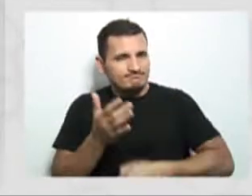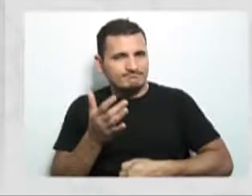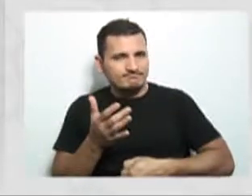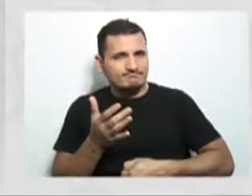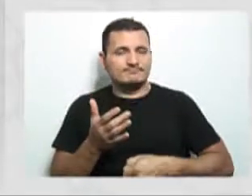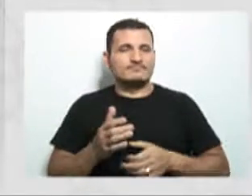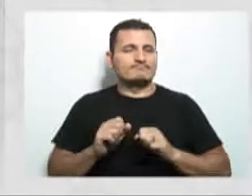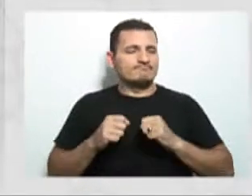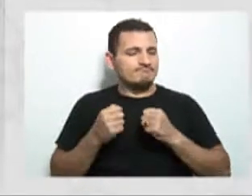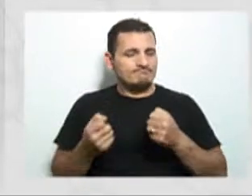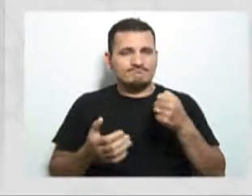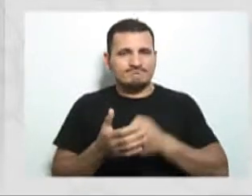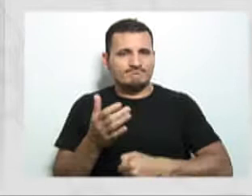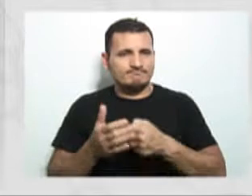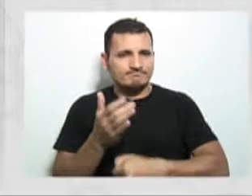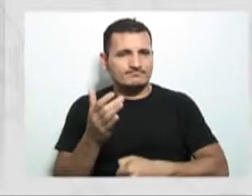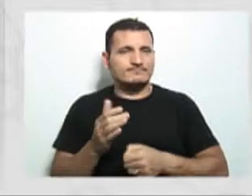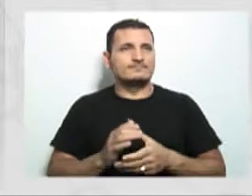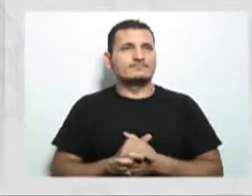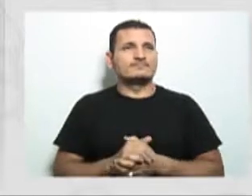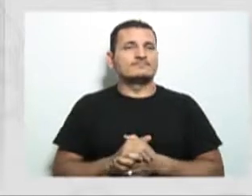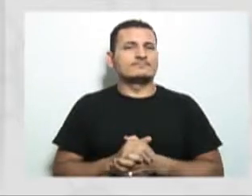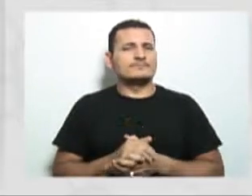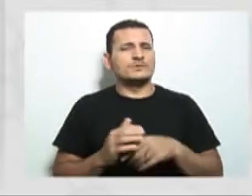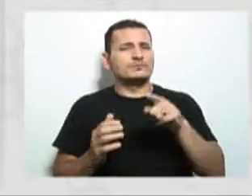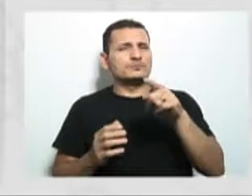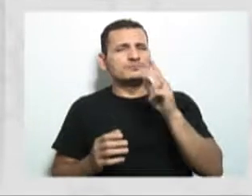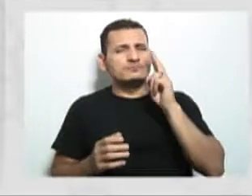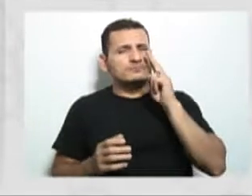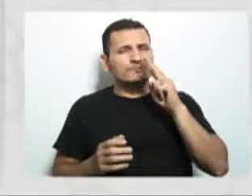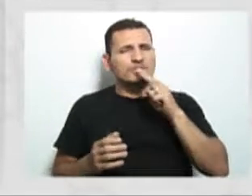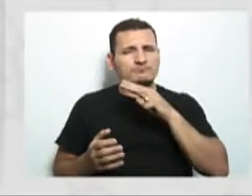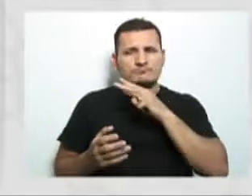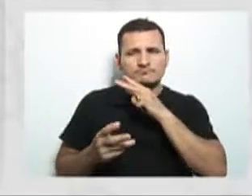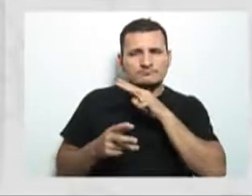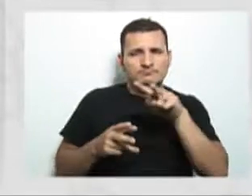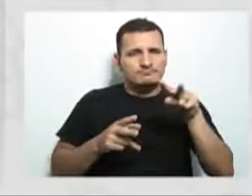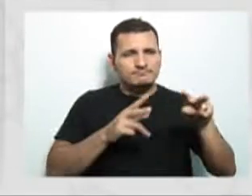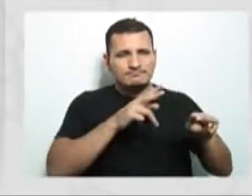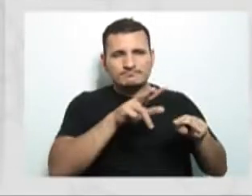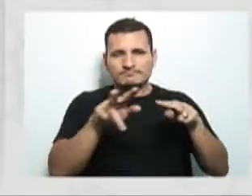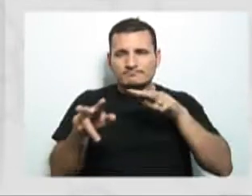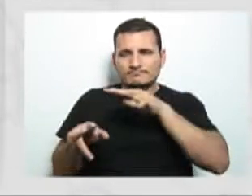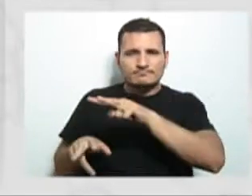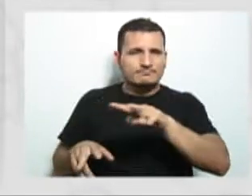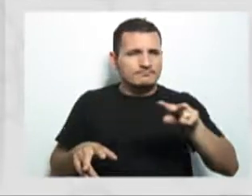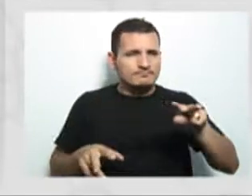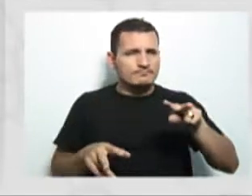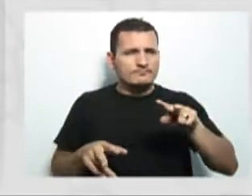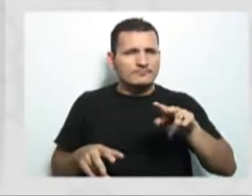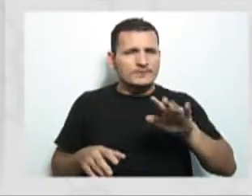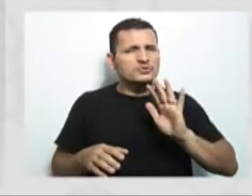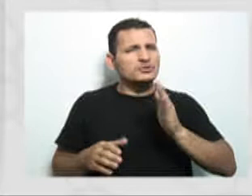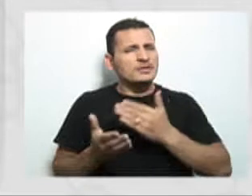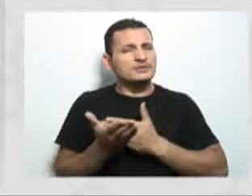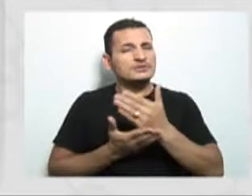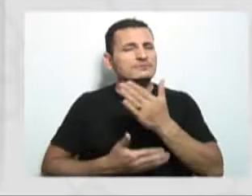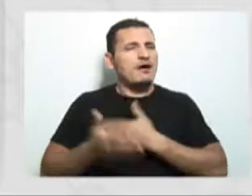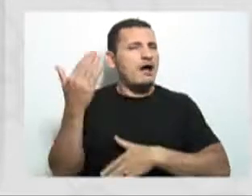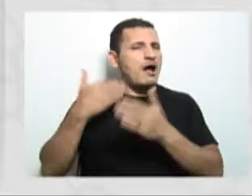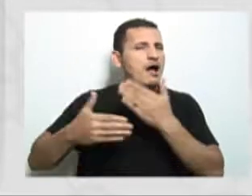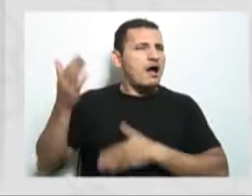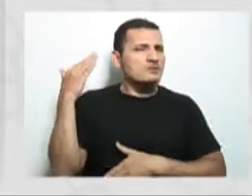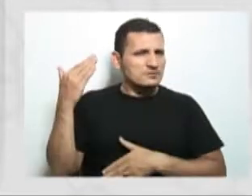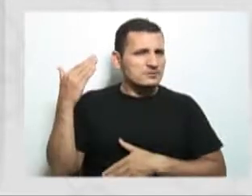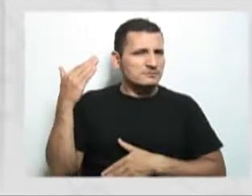vendo? Olha aí. Olha ao seu redor, não sei se você está com muitas pessoas aí, mas vejam as pessoas que começaram o curso no início. E vejam as